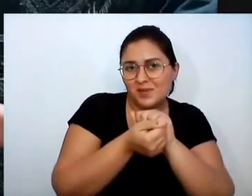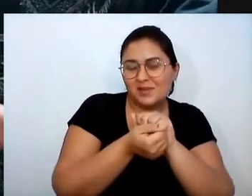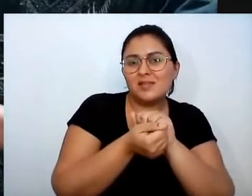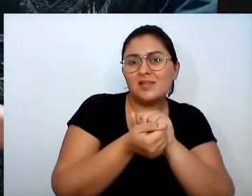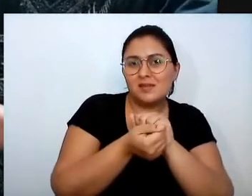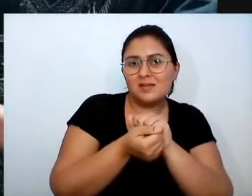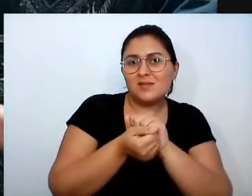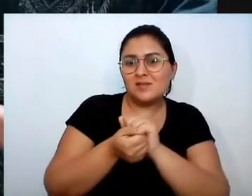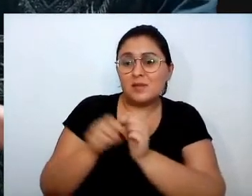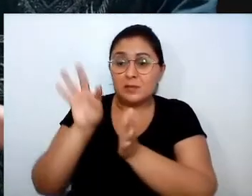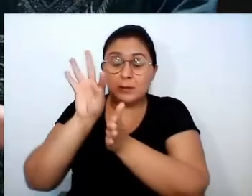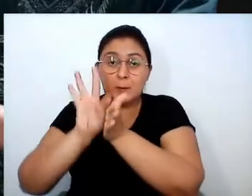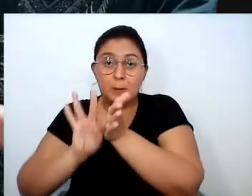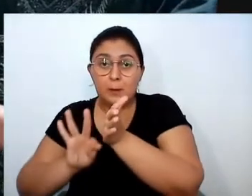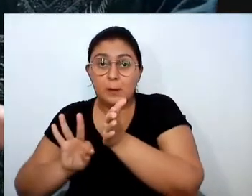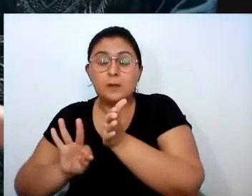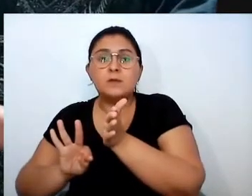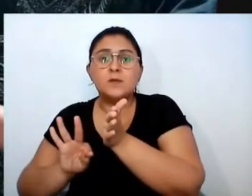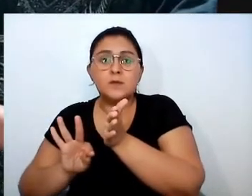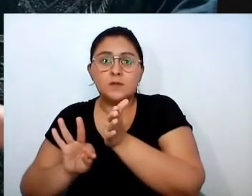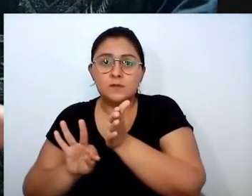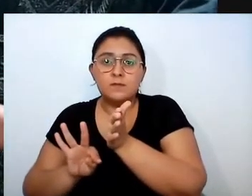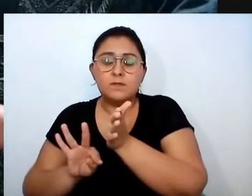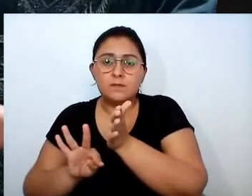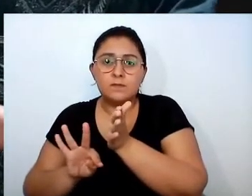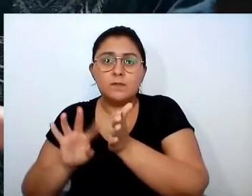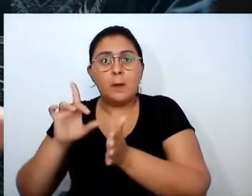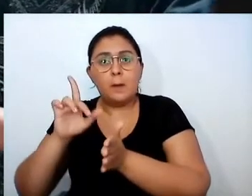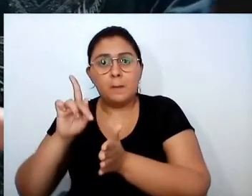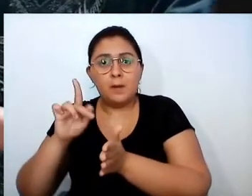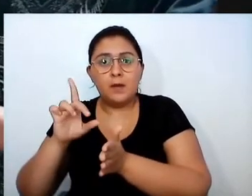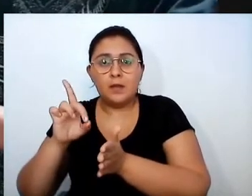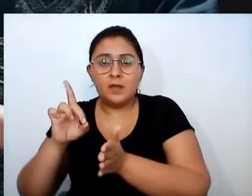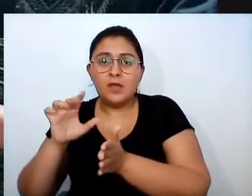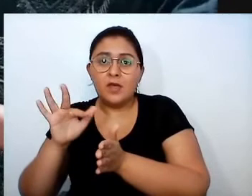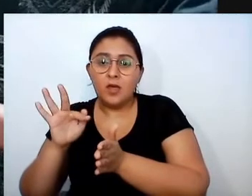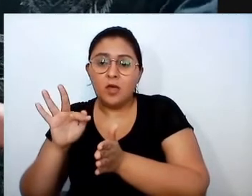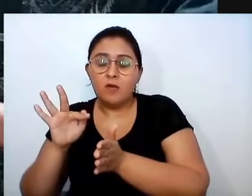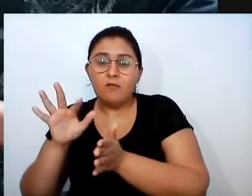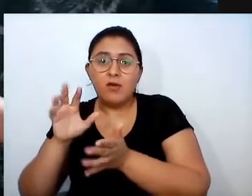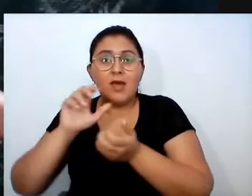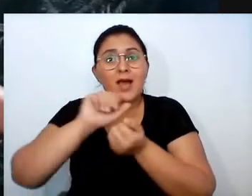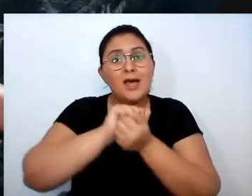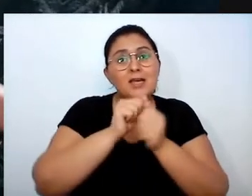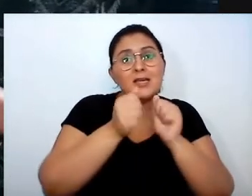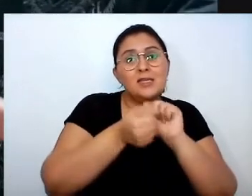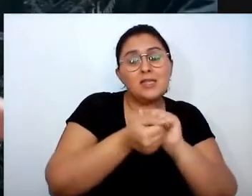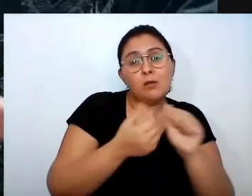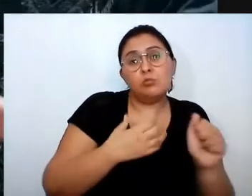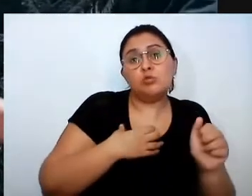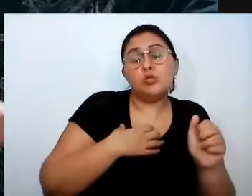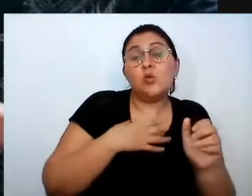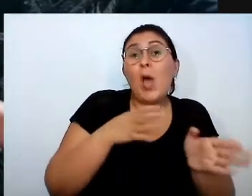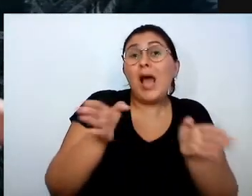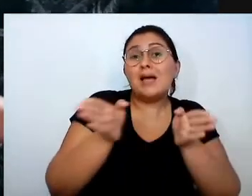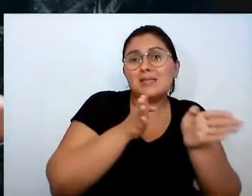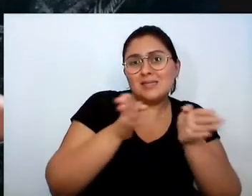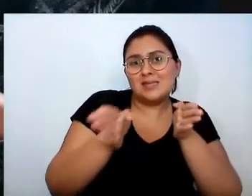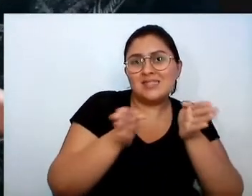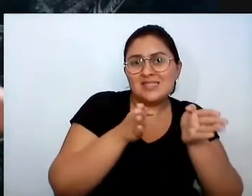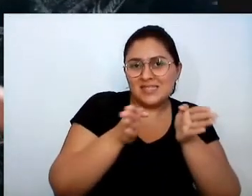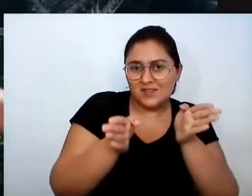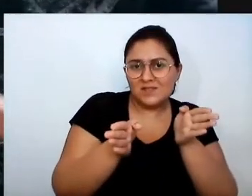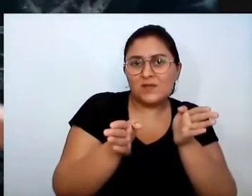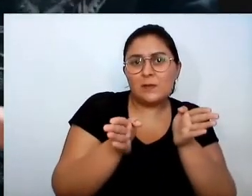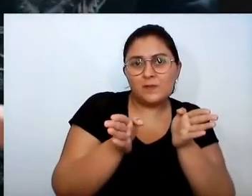Sim, feita uma adaptação para transformar aquilo em texto, né? Geralmente a gente usa o PDF, que seja de sim, modo acessível para a gente compreender, né?